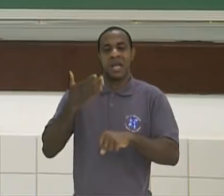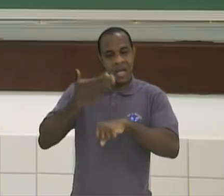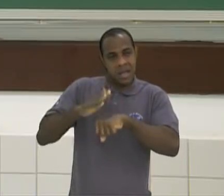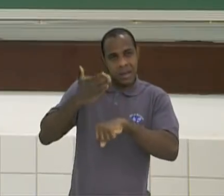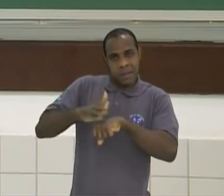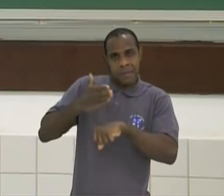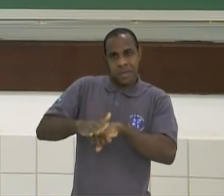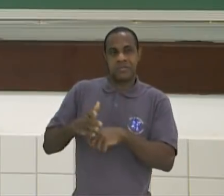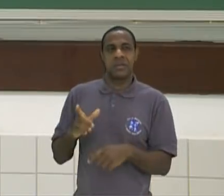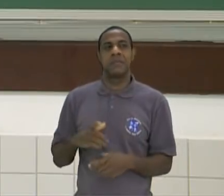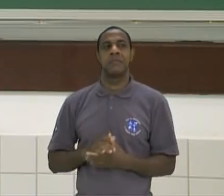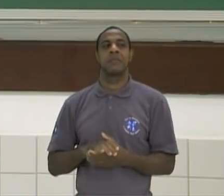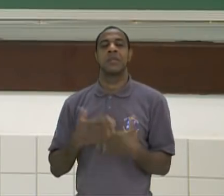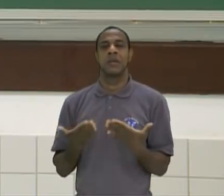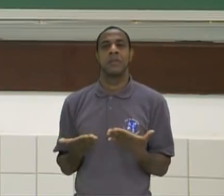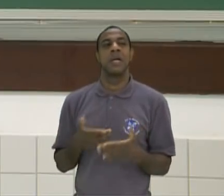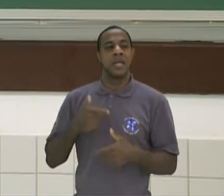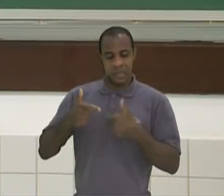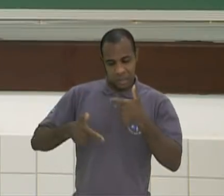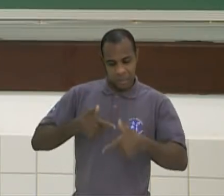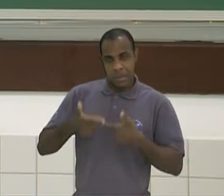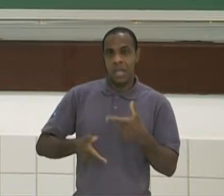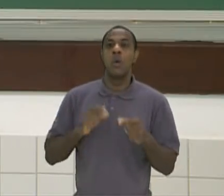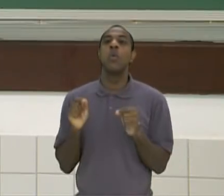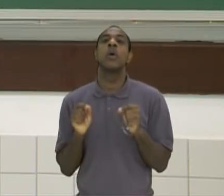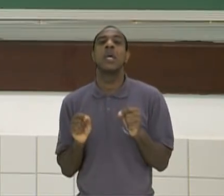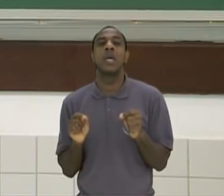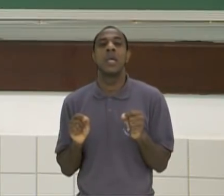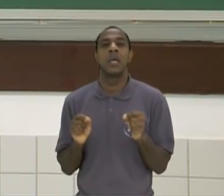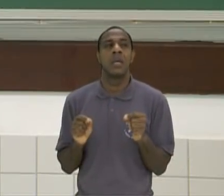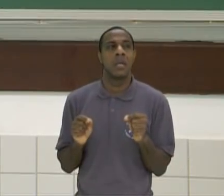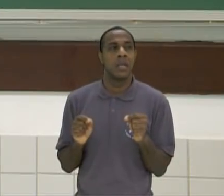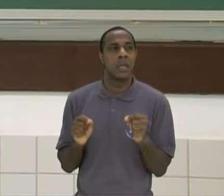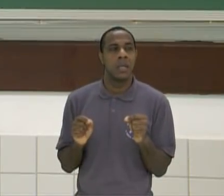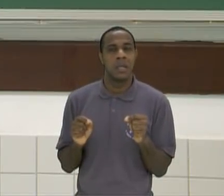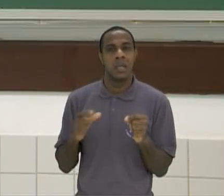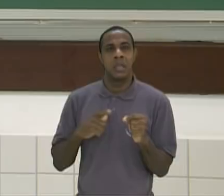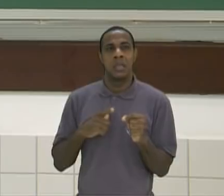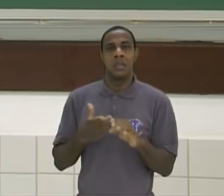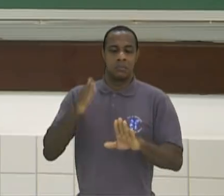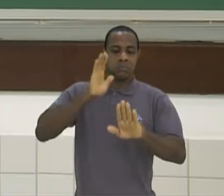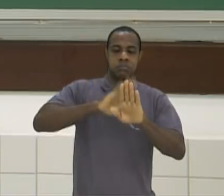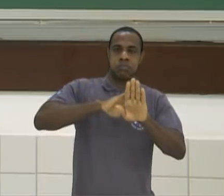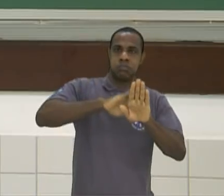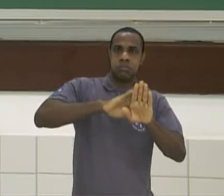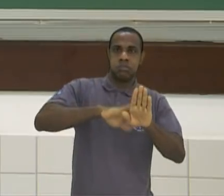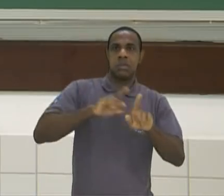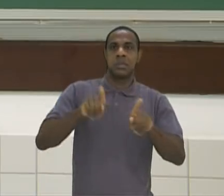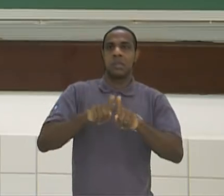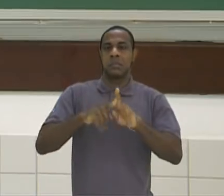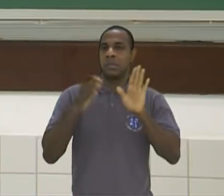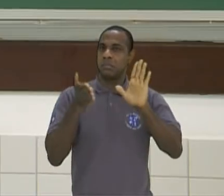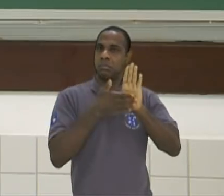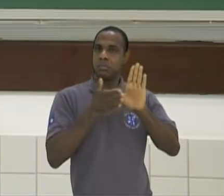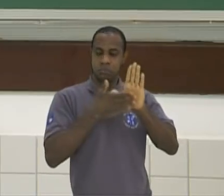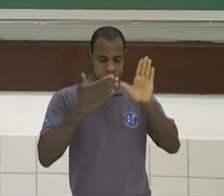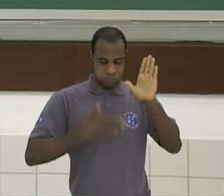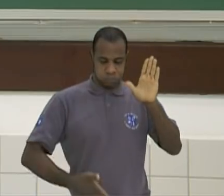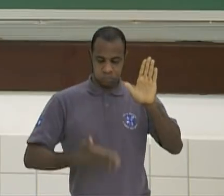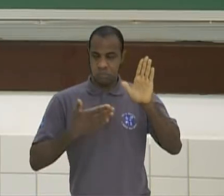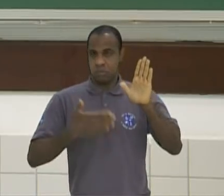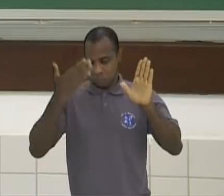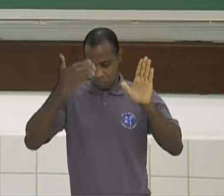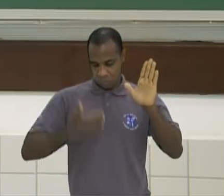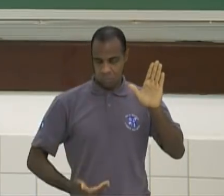justamente esta ideia. Trabalhar a parte frontal e também a parte posterior do corpo, né? Trabalhando